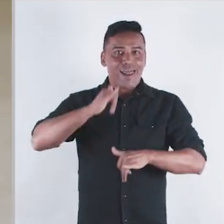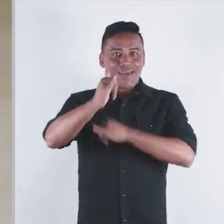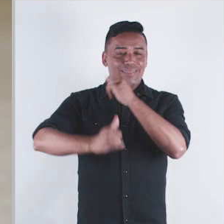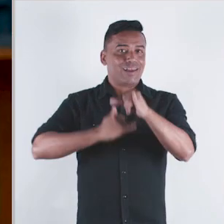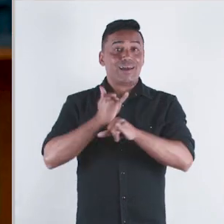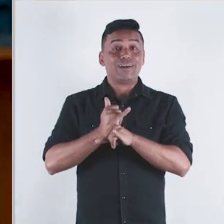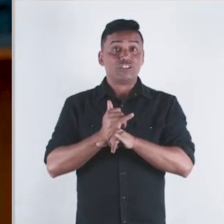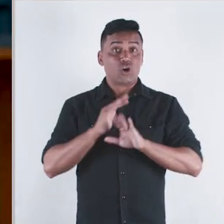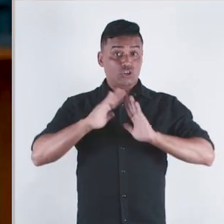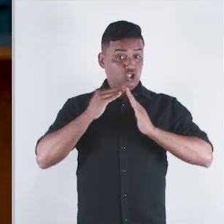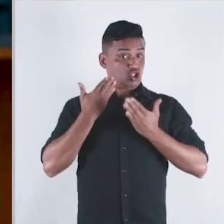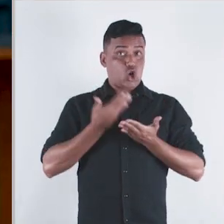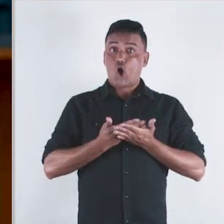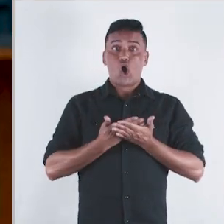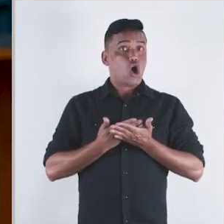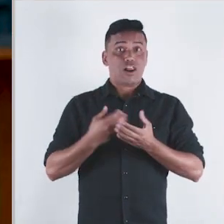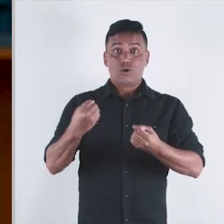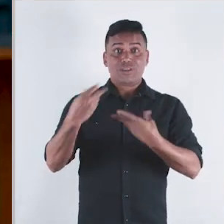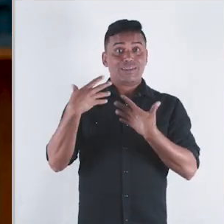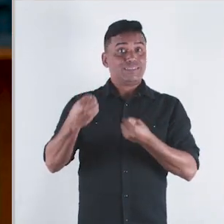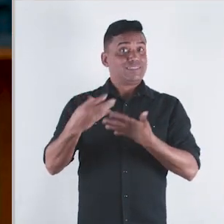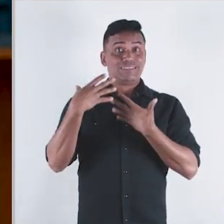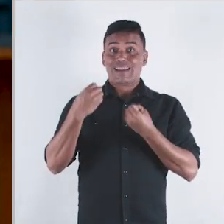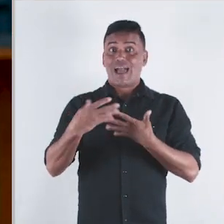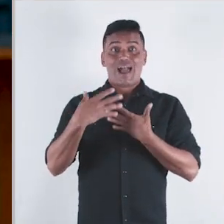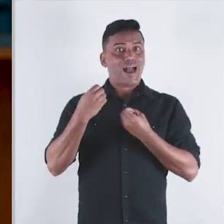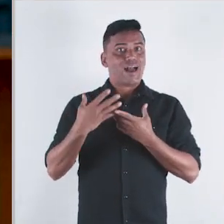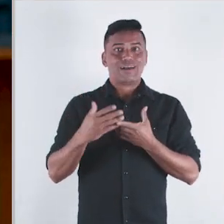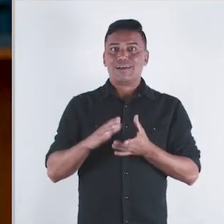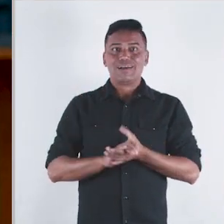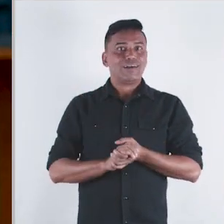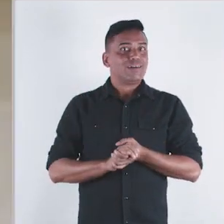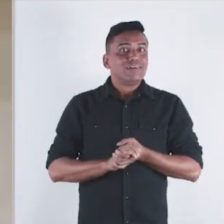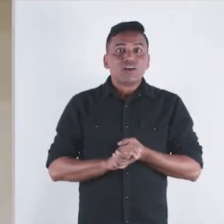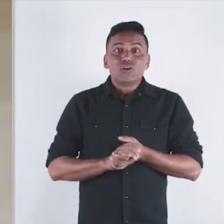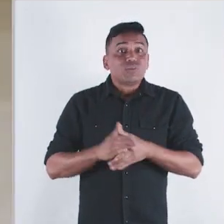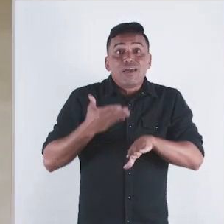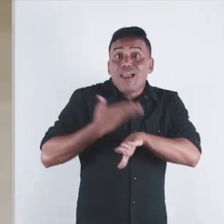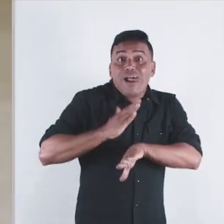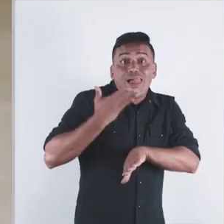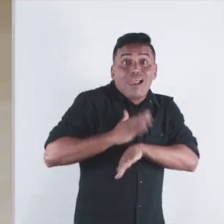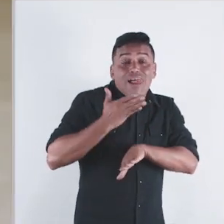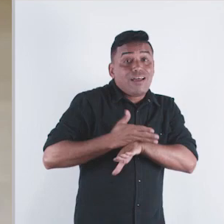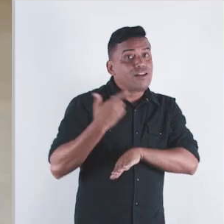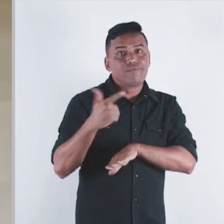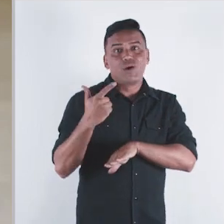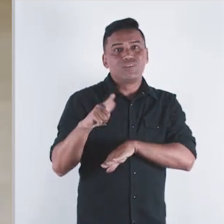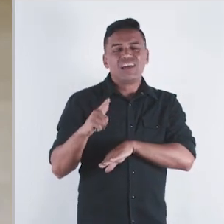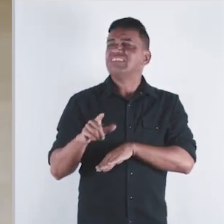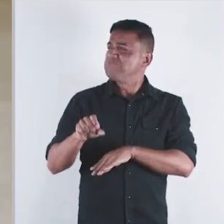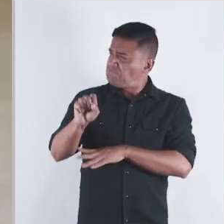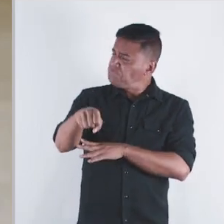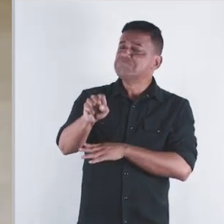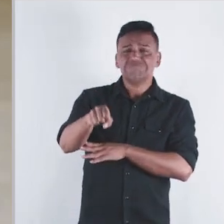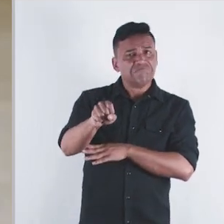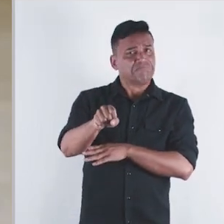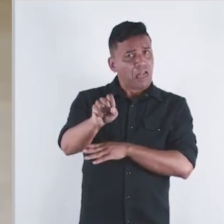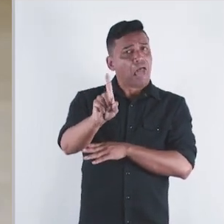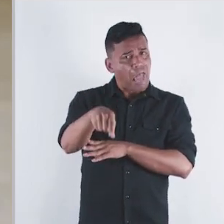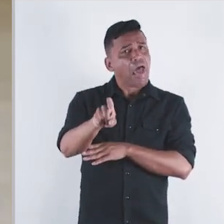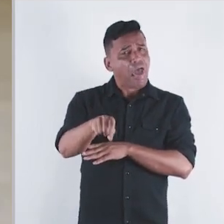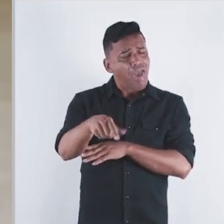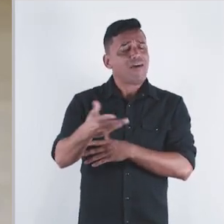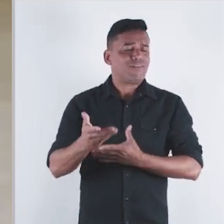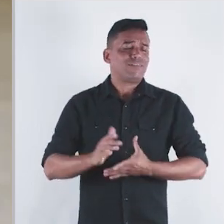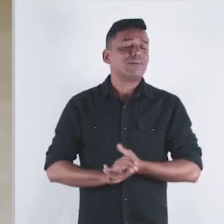na escola não tem em um que os alunos... letramento, né? Exato, é disso que se trata. Então, o que nós temos? Nós